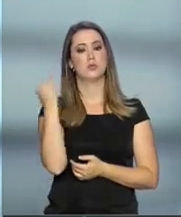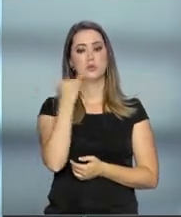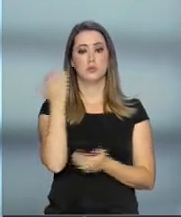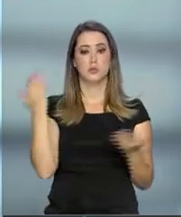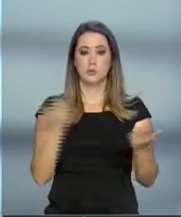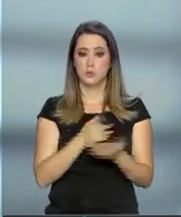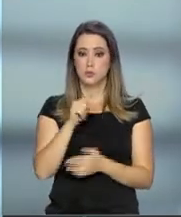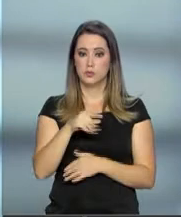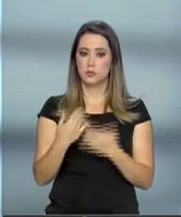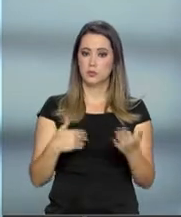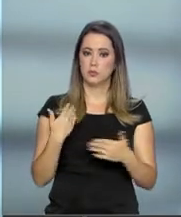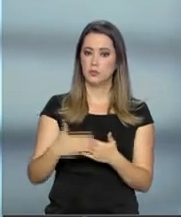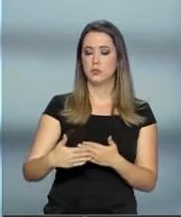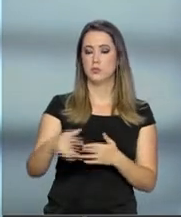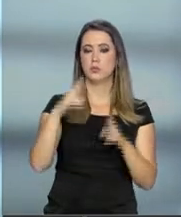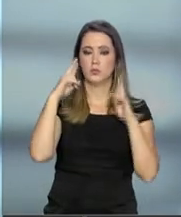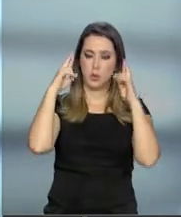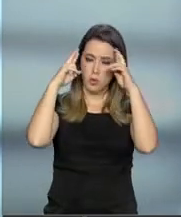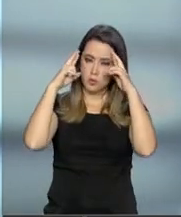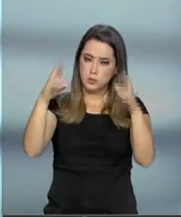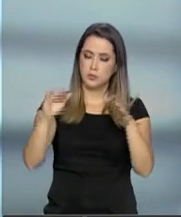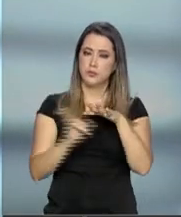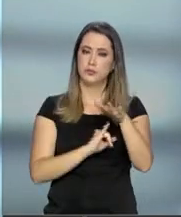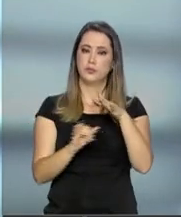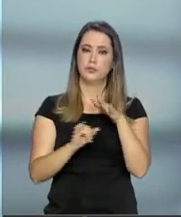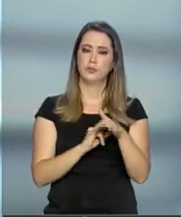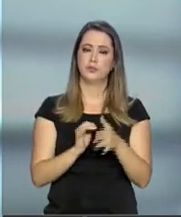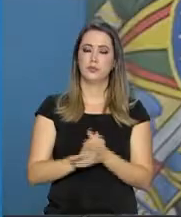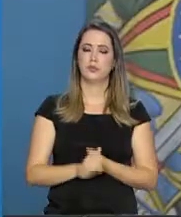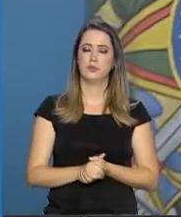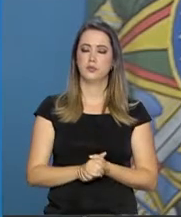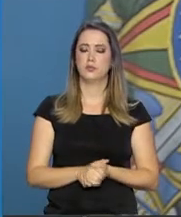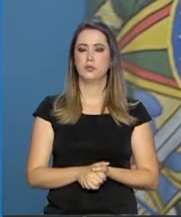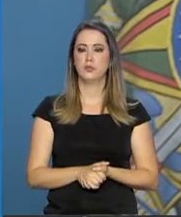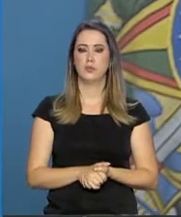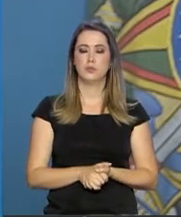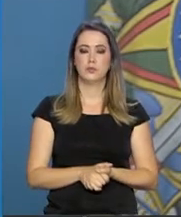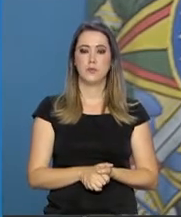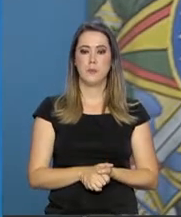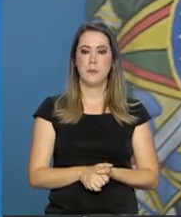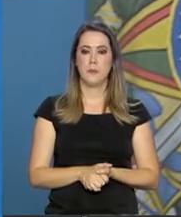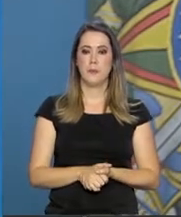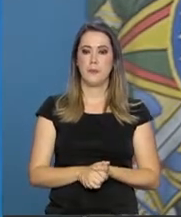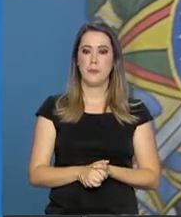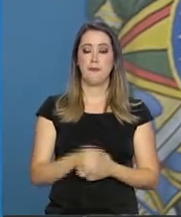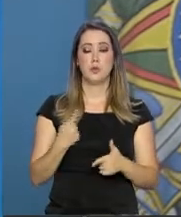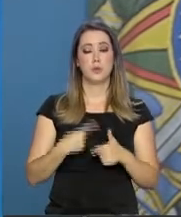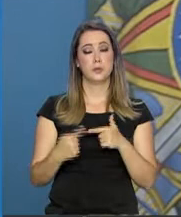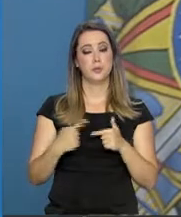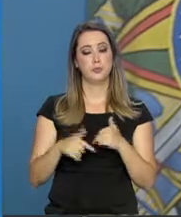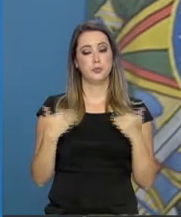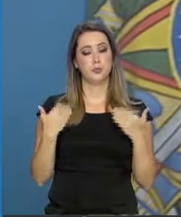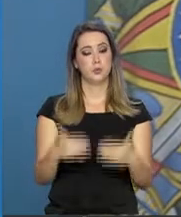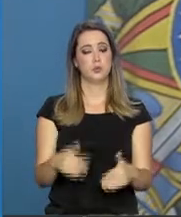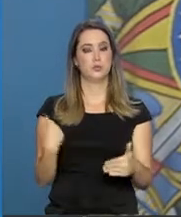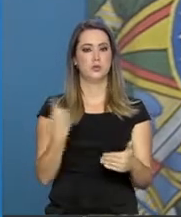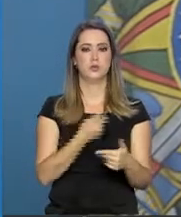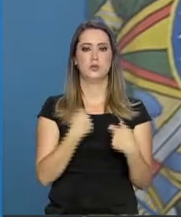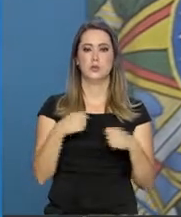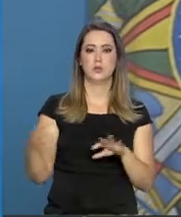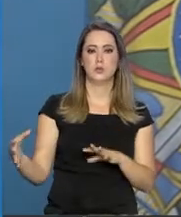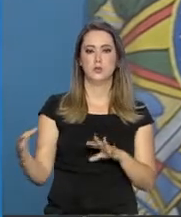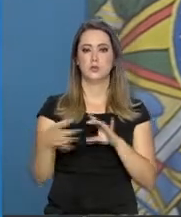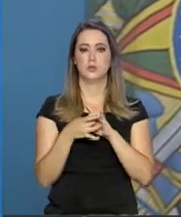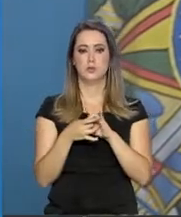é continuar respeitando as instituições democráticas os problemas diante de nós exigem união